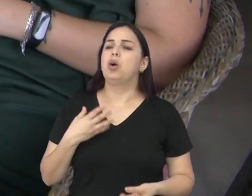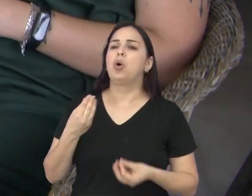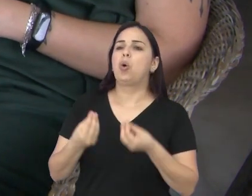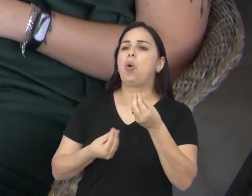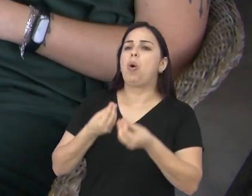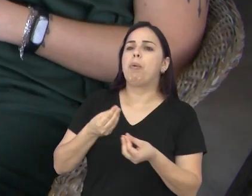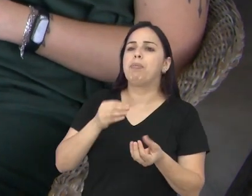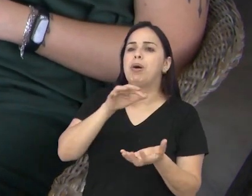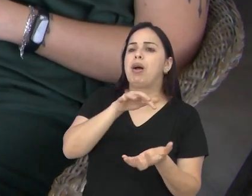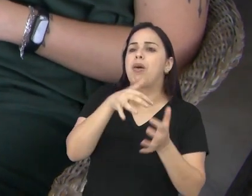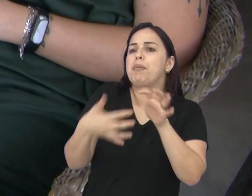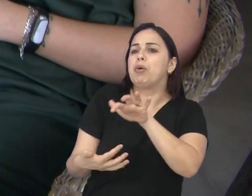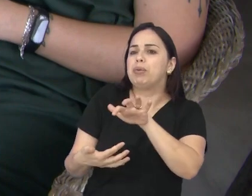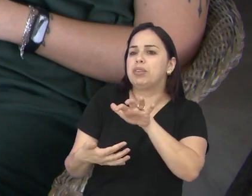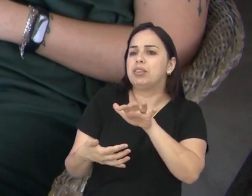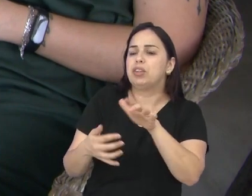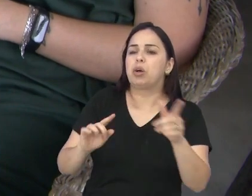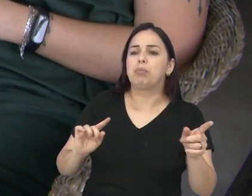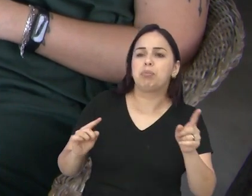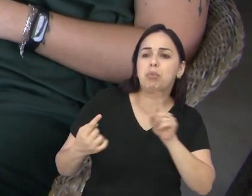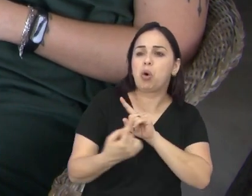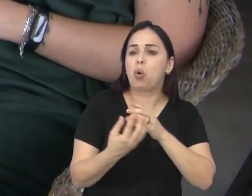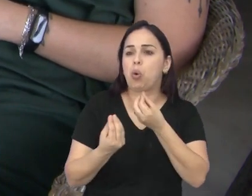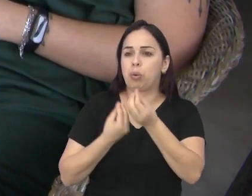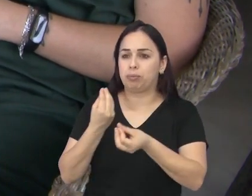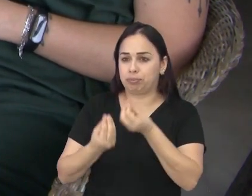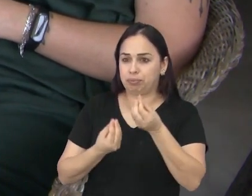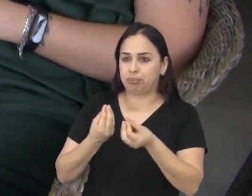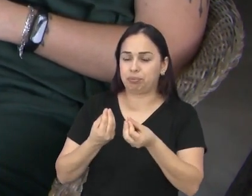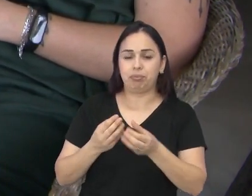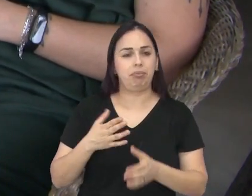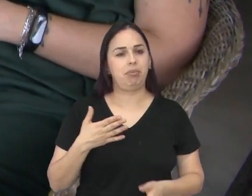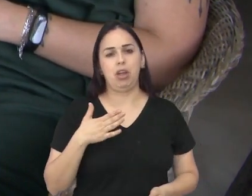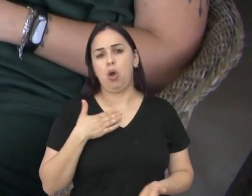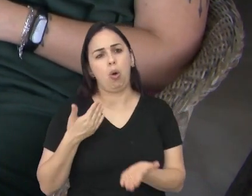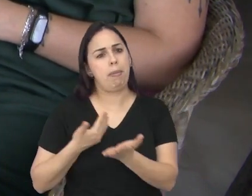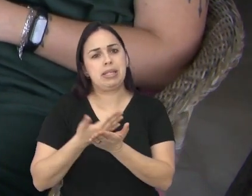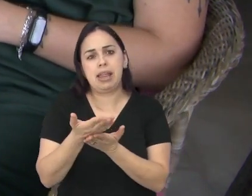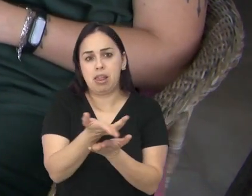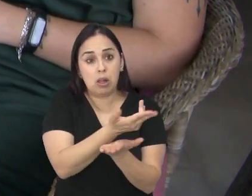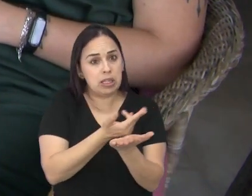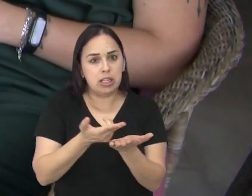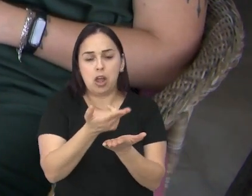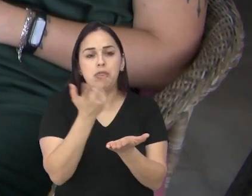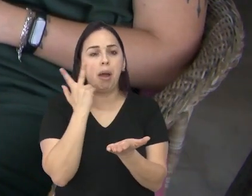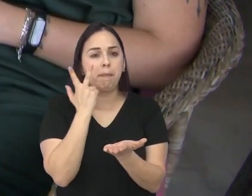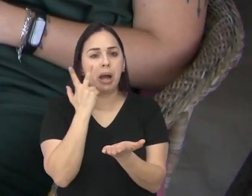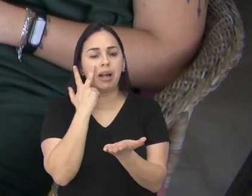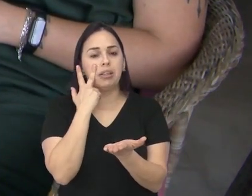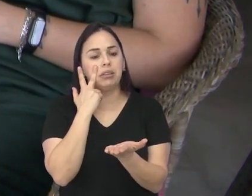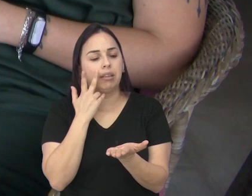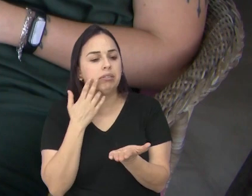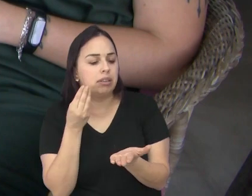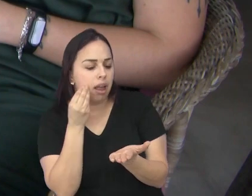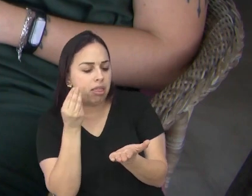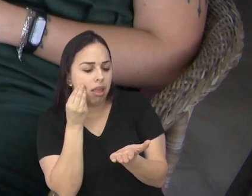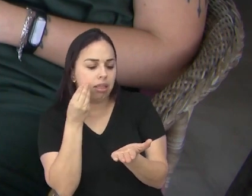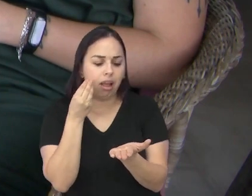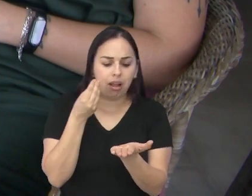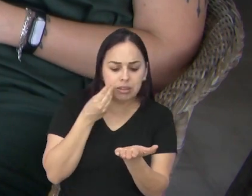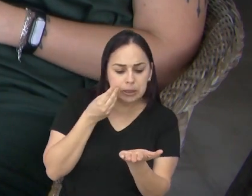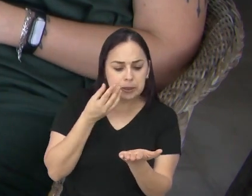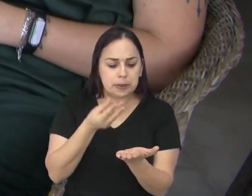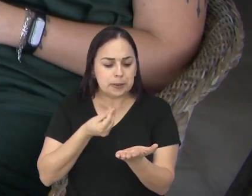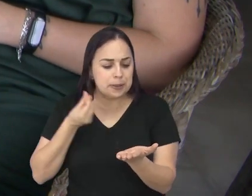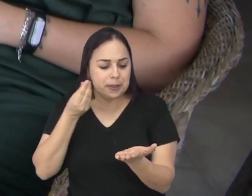de... Porque você não começou na gravura, você começou na Não, eu pintura. comecei em pintura, comentou aí, desenho, né? como todo mundo, né? Porque você fica fazendo tentativas, você fica fazendo